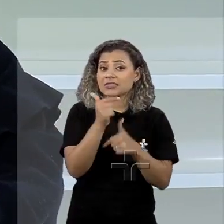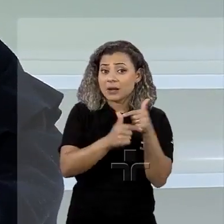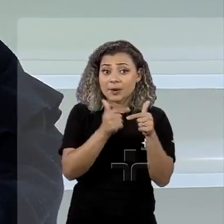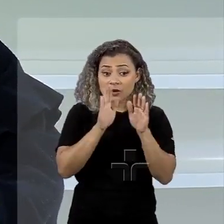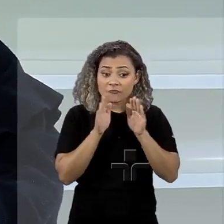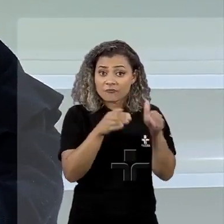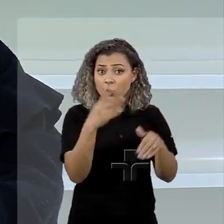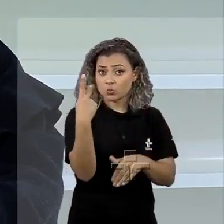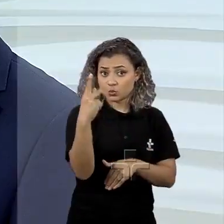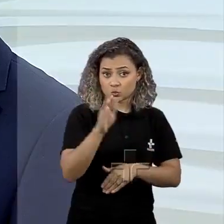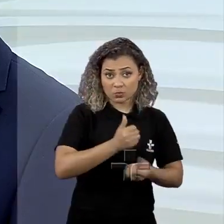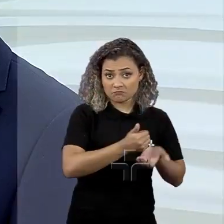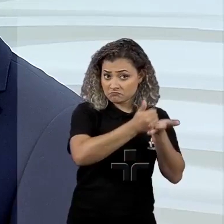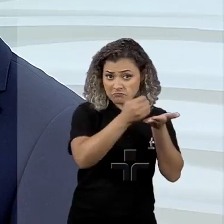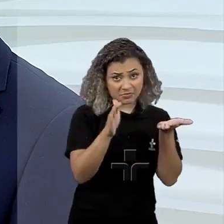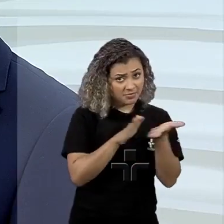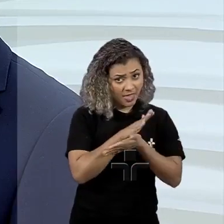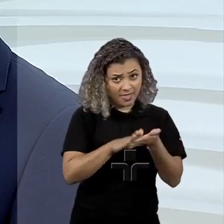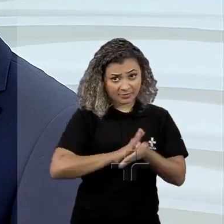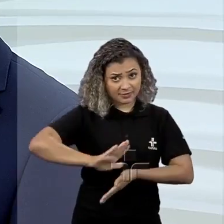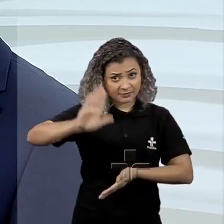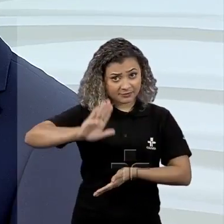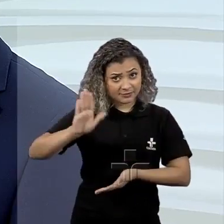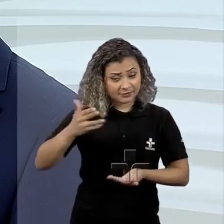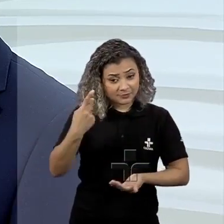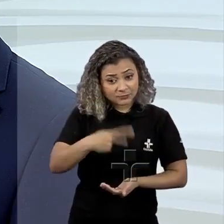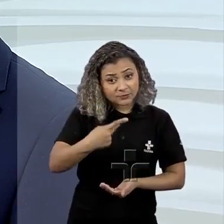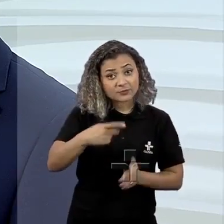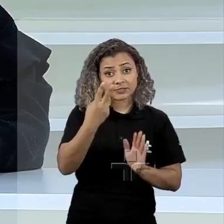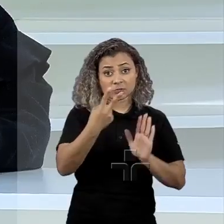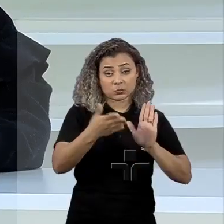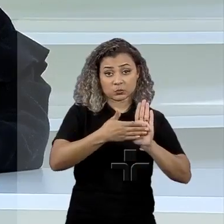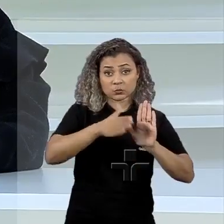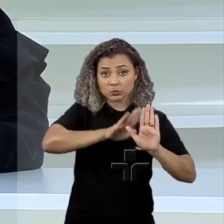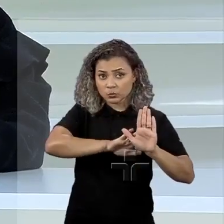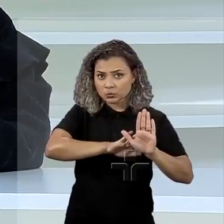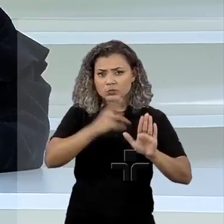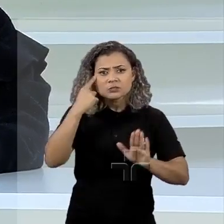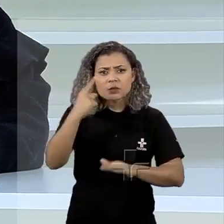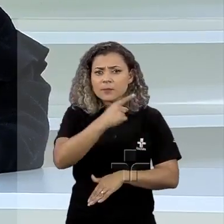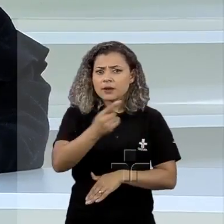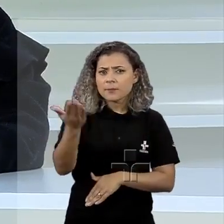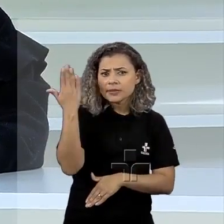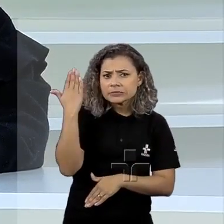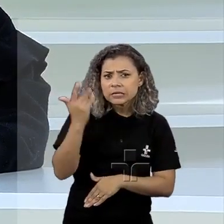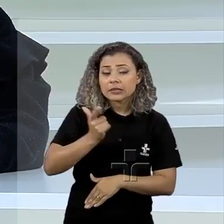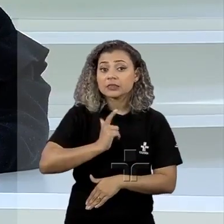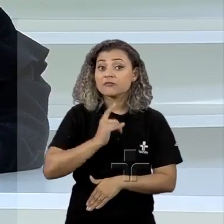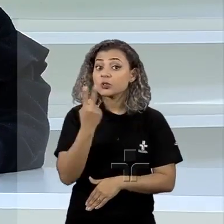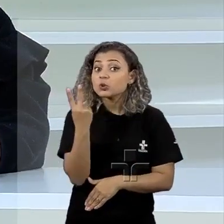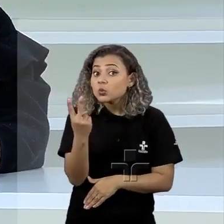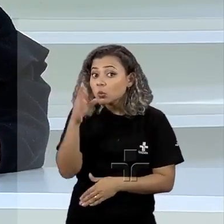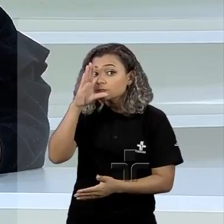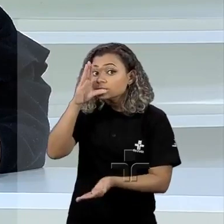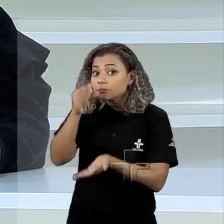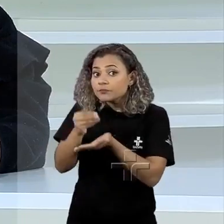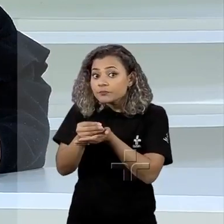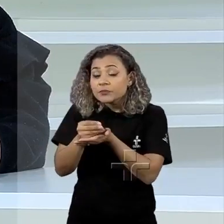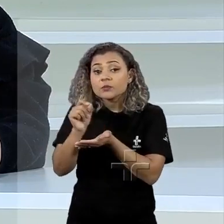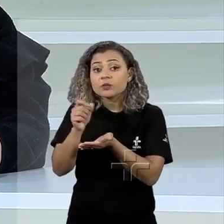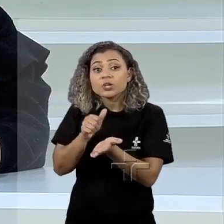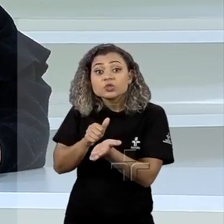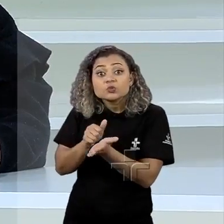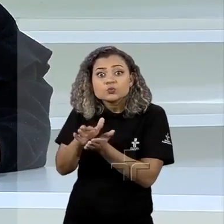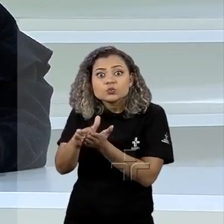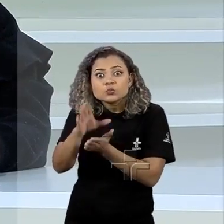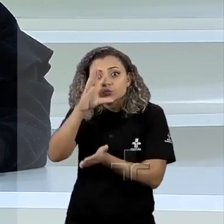sua campanha para a eleição aqui de segundo turno. Na semana passada, 2 tucanos foram expulsos do